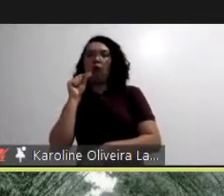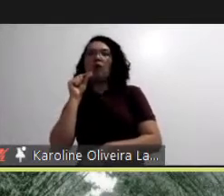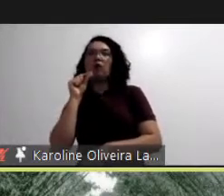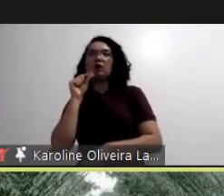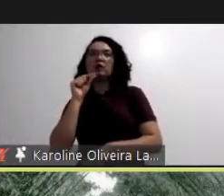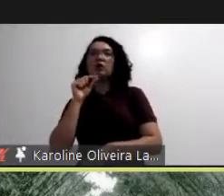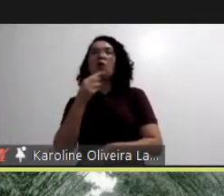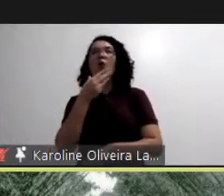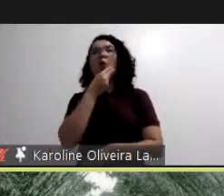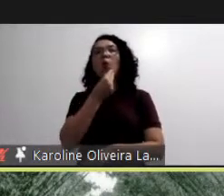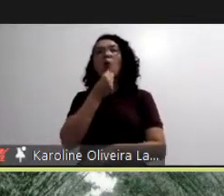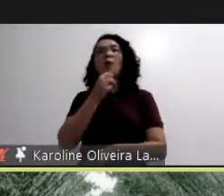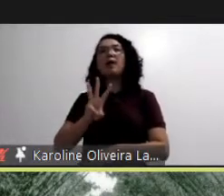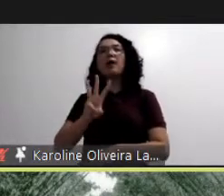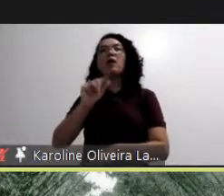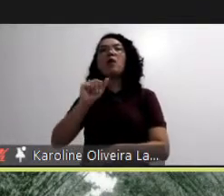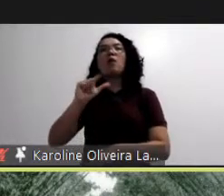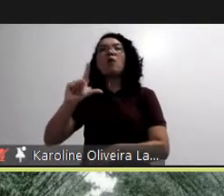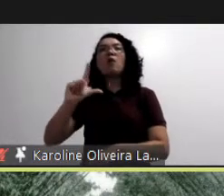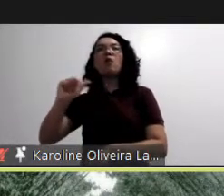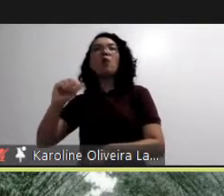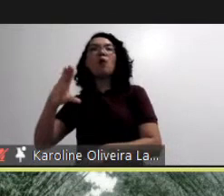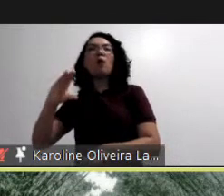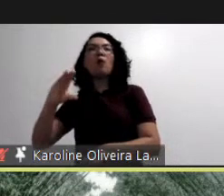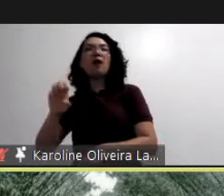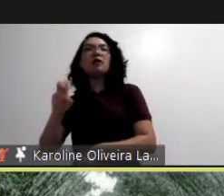da equipe, vamos dizer, né? O Villamarró, o